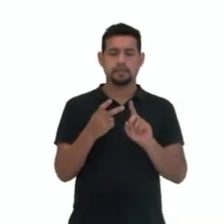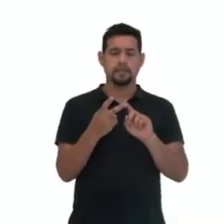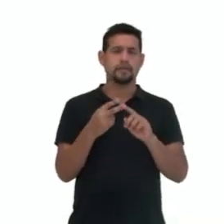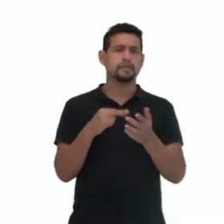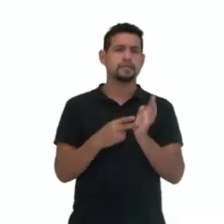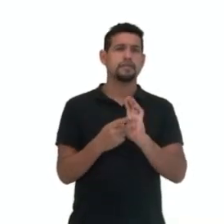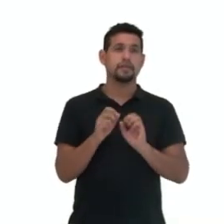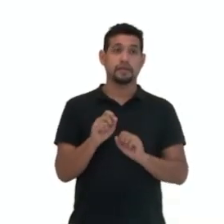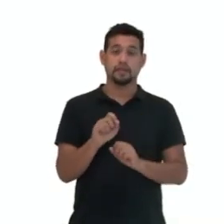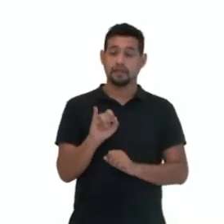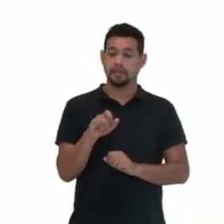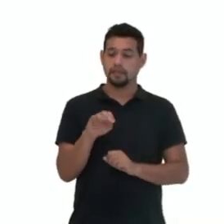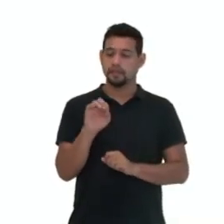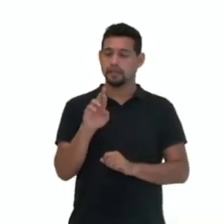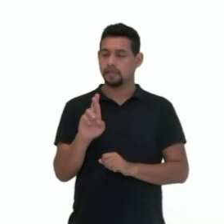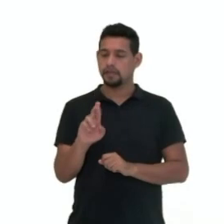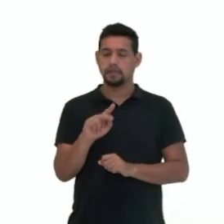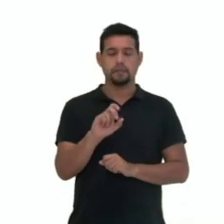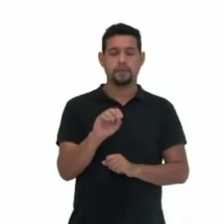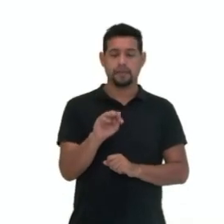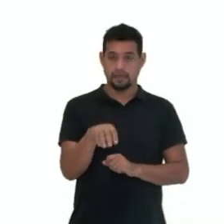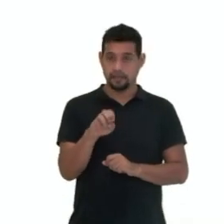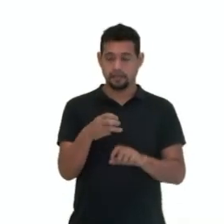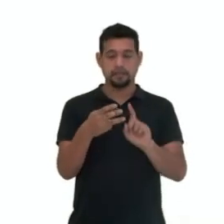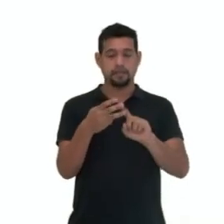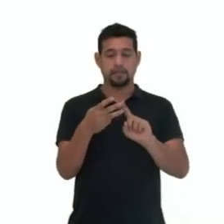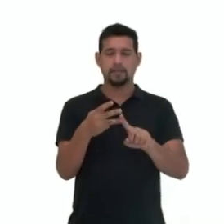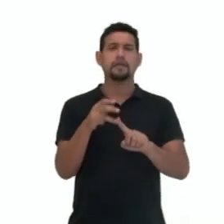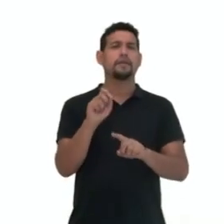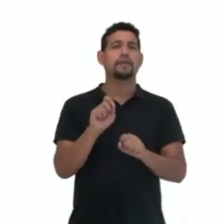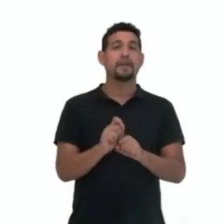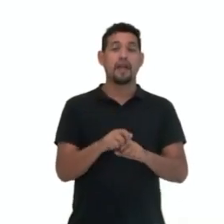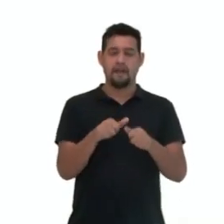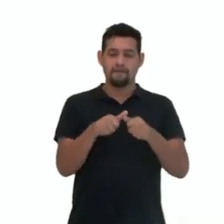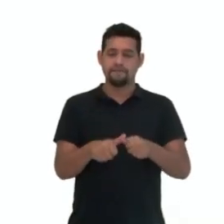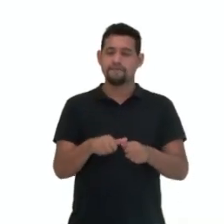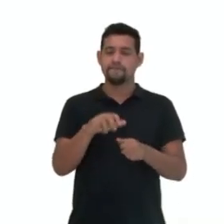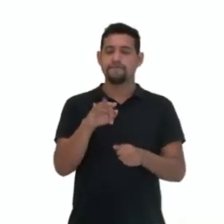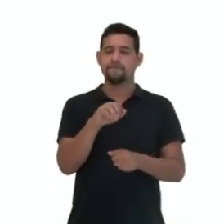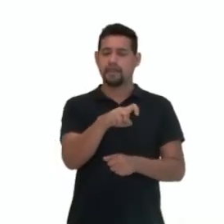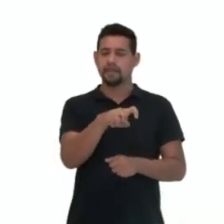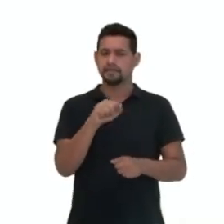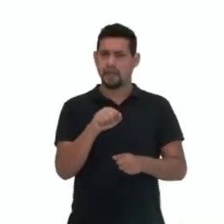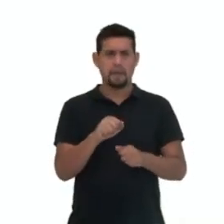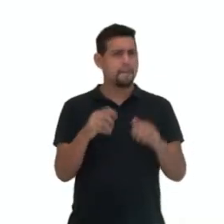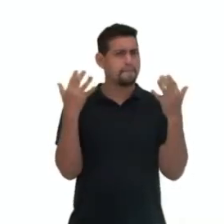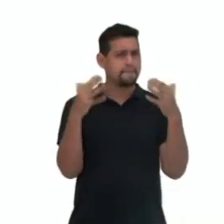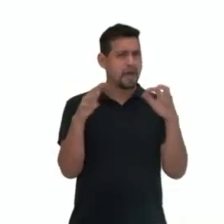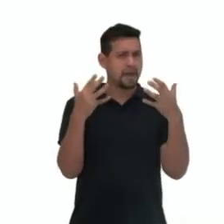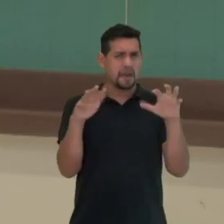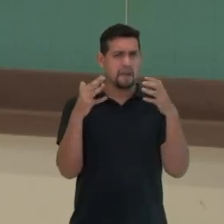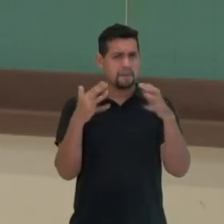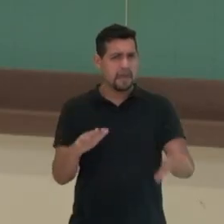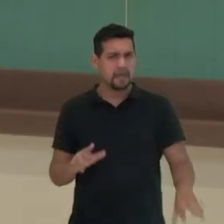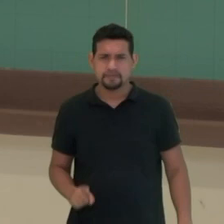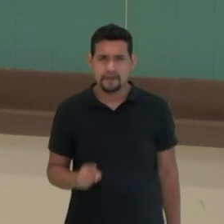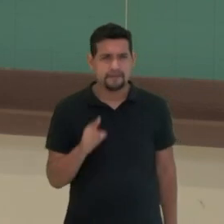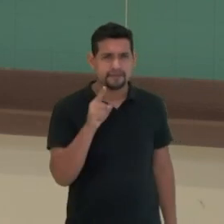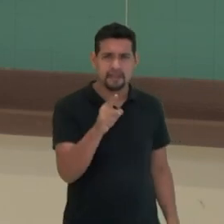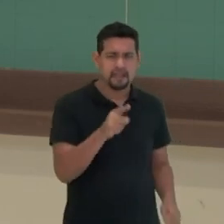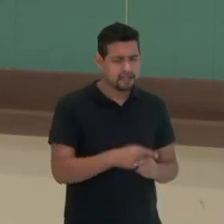a interpotente e na 3 a interfixa. Parabéns, queridos,